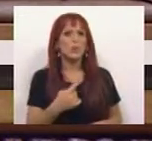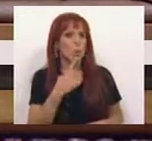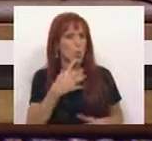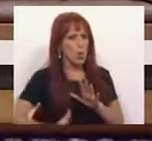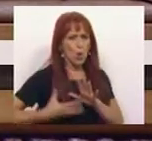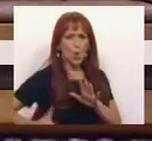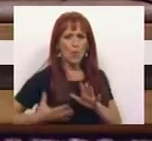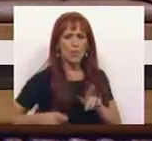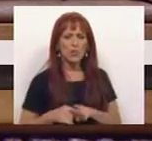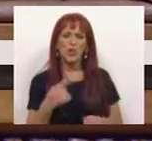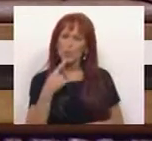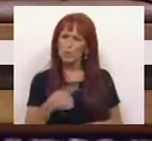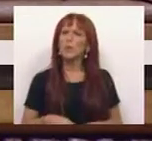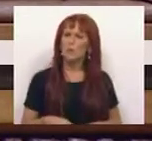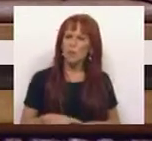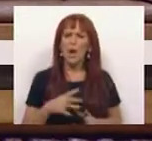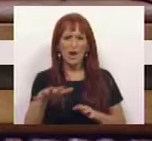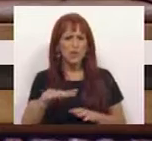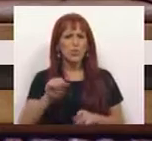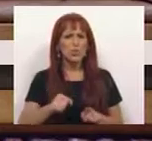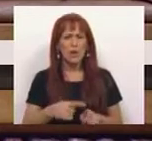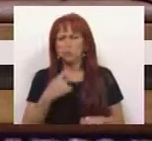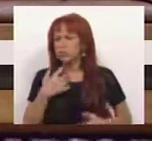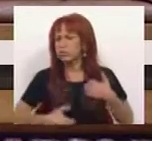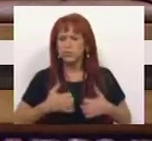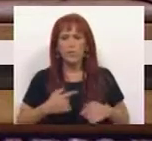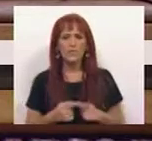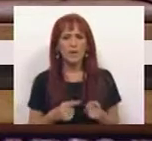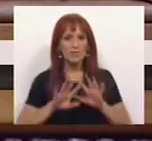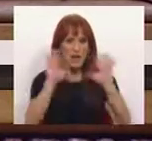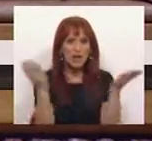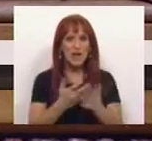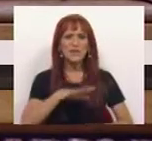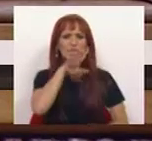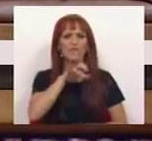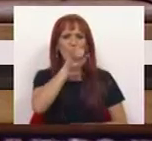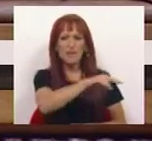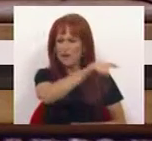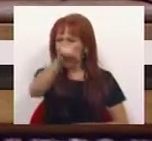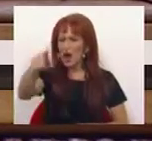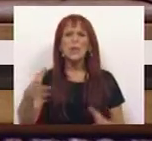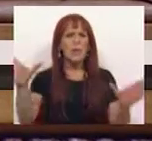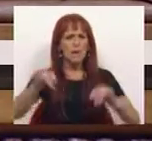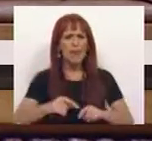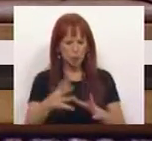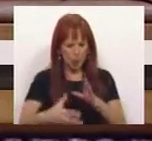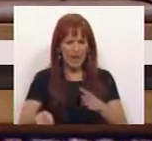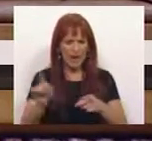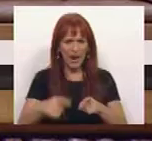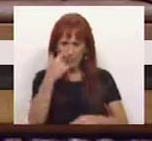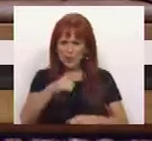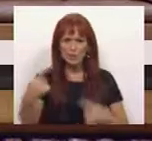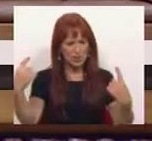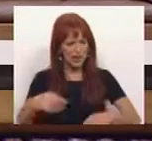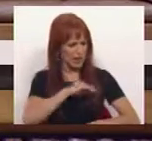muito complicada, diria mesmo que a situação é desesperante para a generalidade das famílias e é ainda mais complicada para as